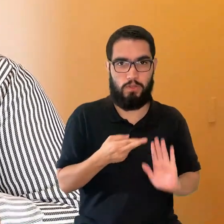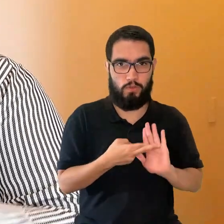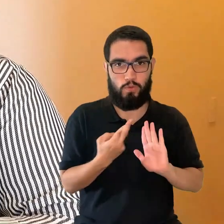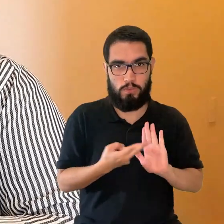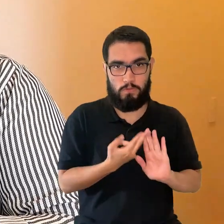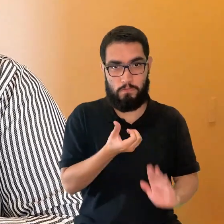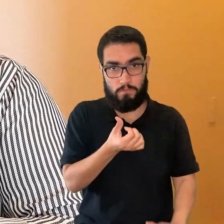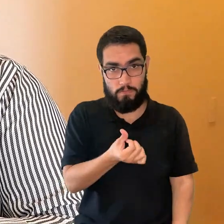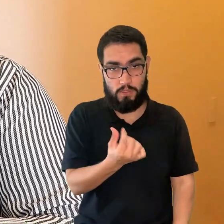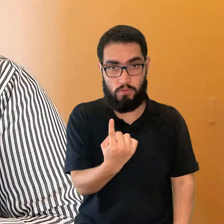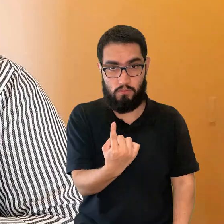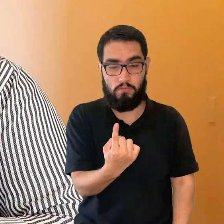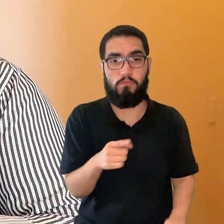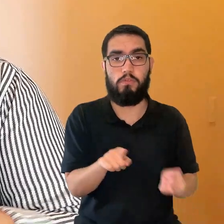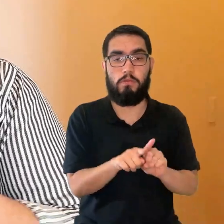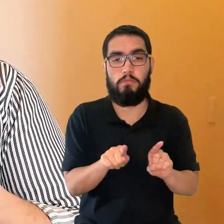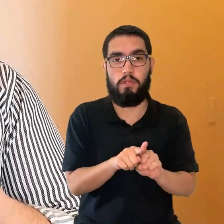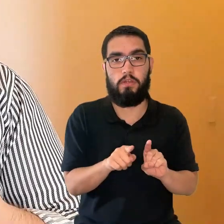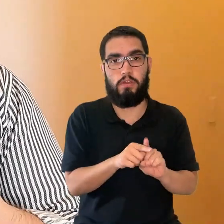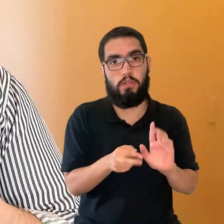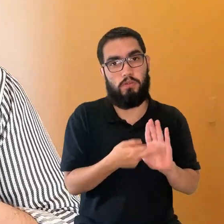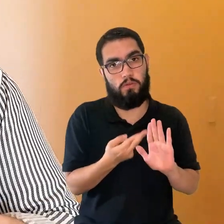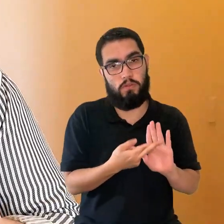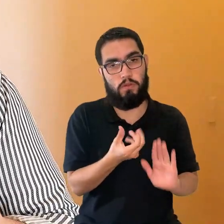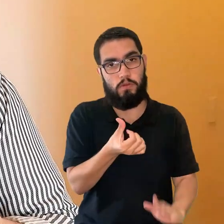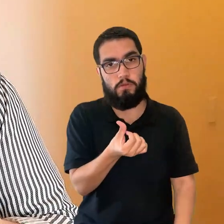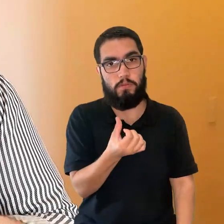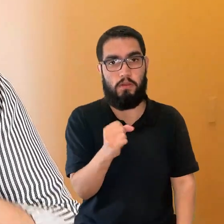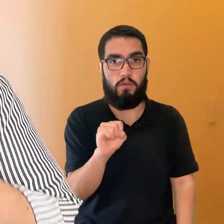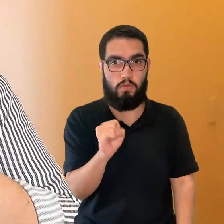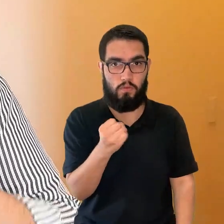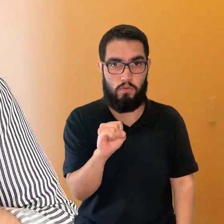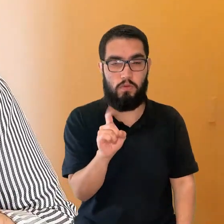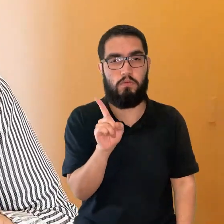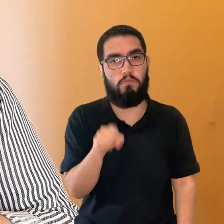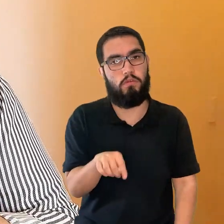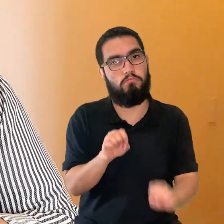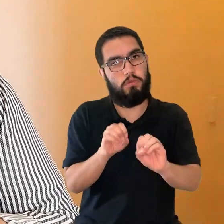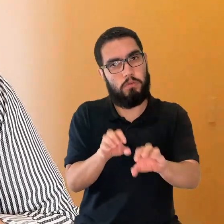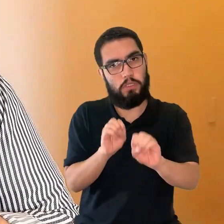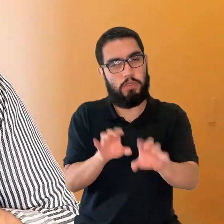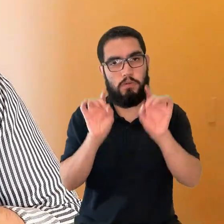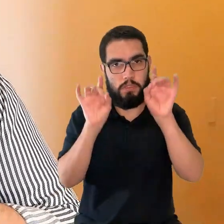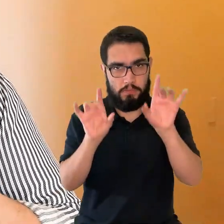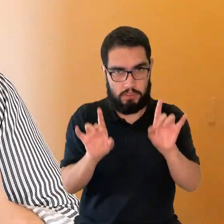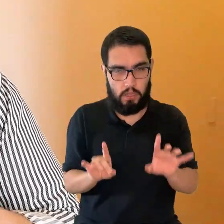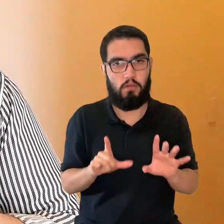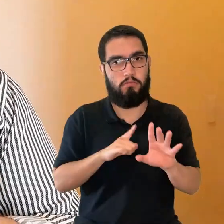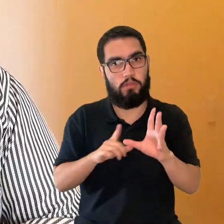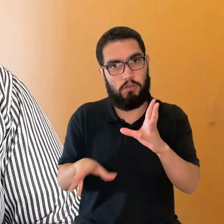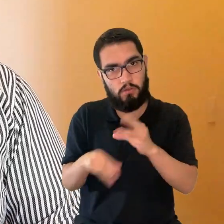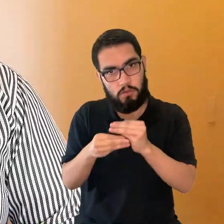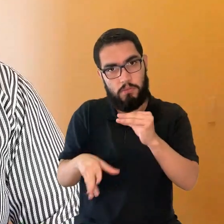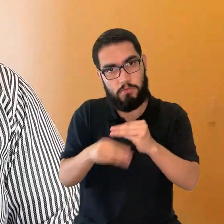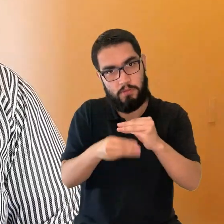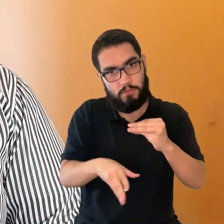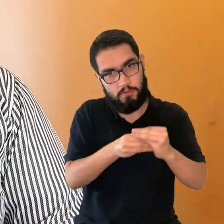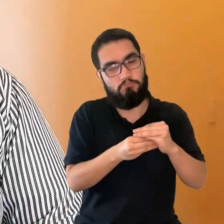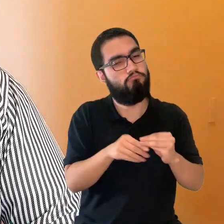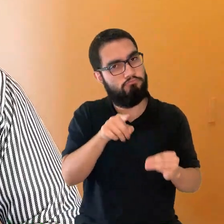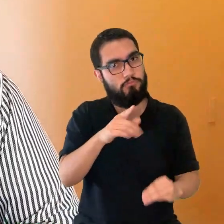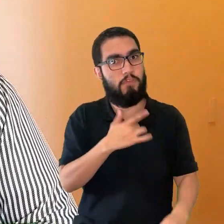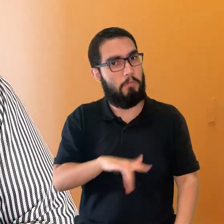profissão do professor interlocutor, e a 68 é da educação especial, ela vem também como um complemento de algumas ações que devem